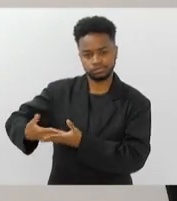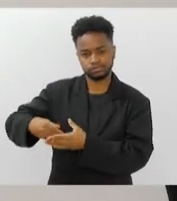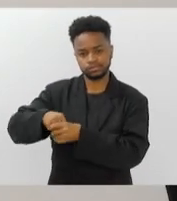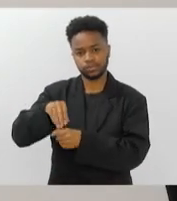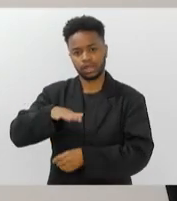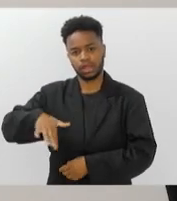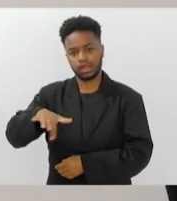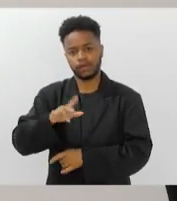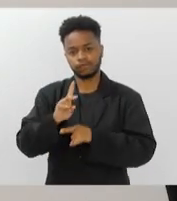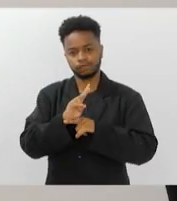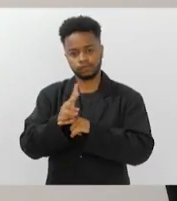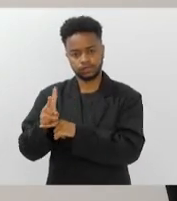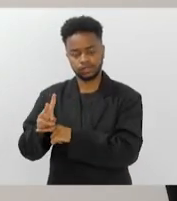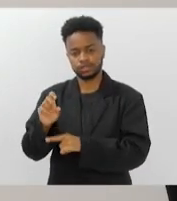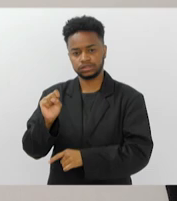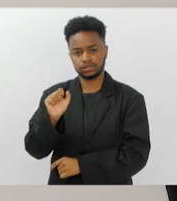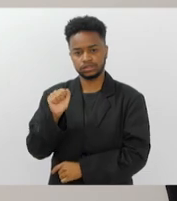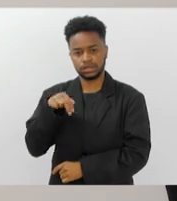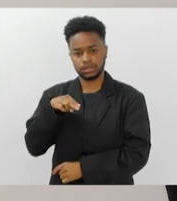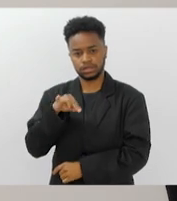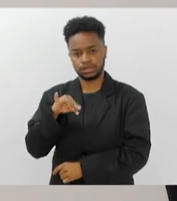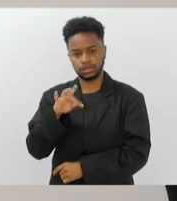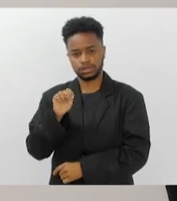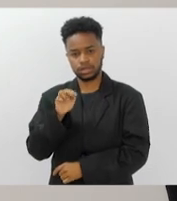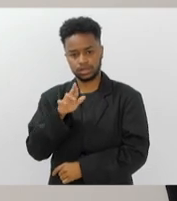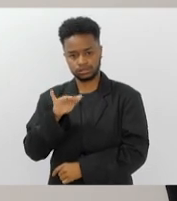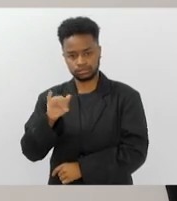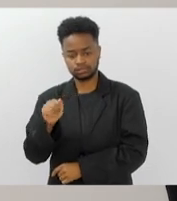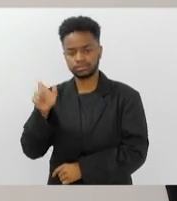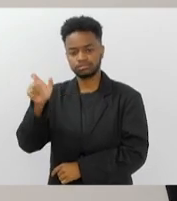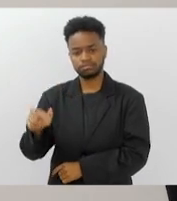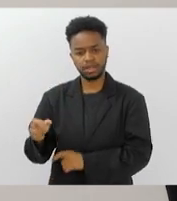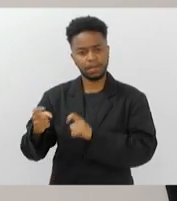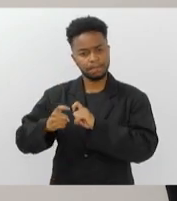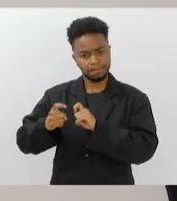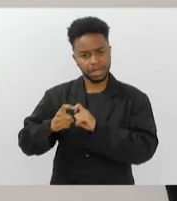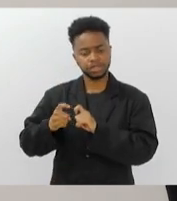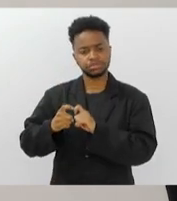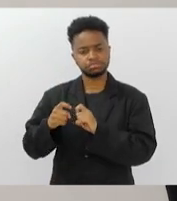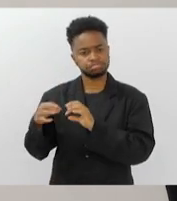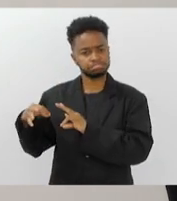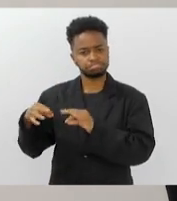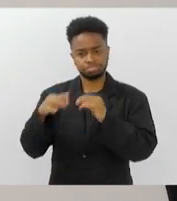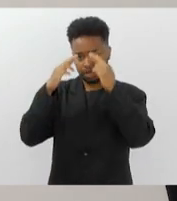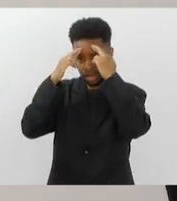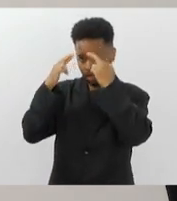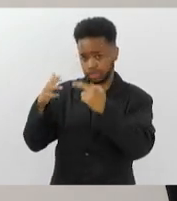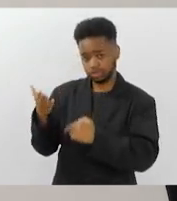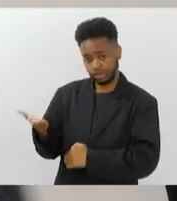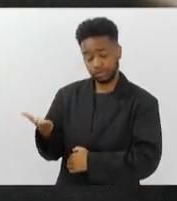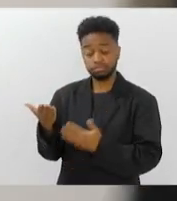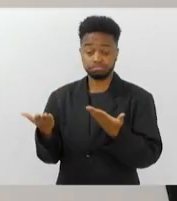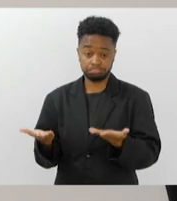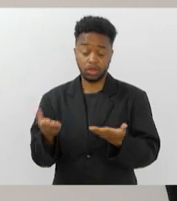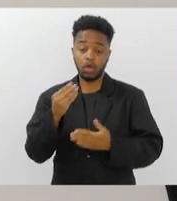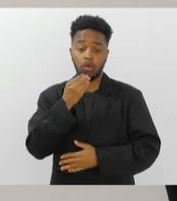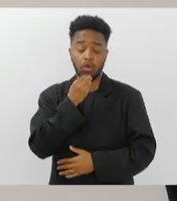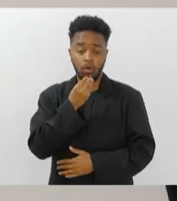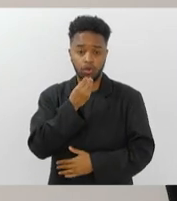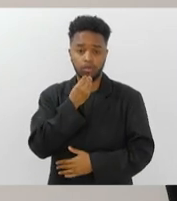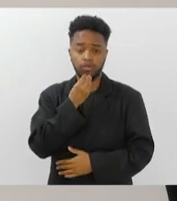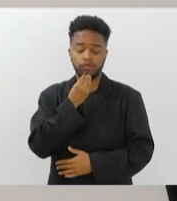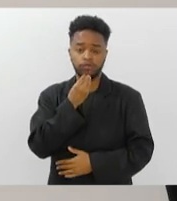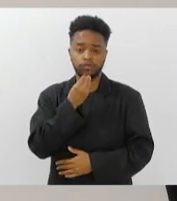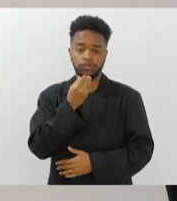Principalmente dentro da Vigilância Sanitária é uma médica muito respeitada na atuação dela e obviamente eu acho que